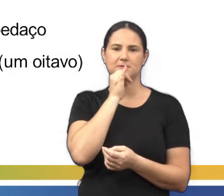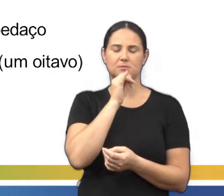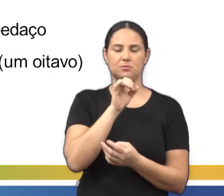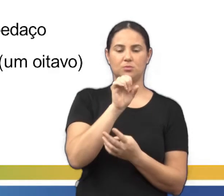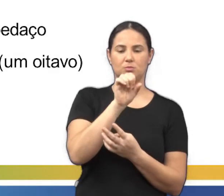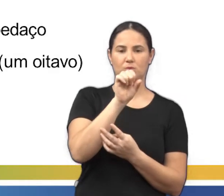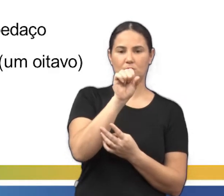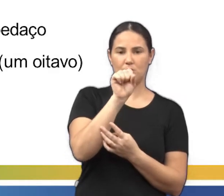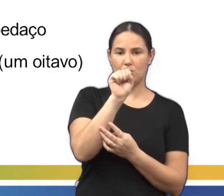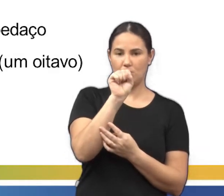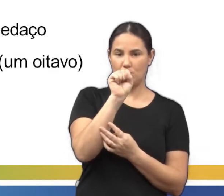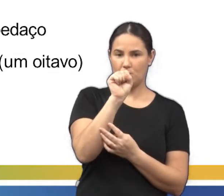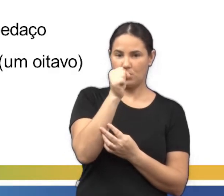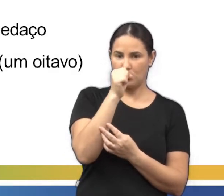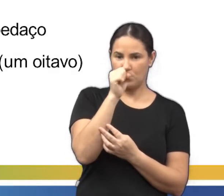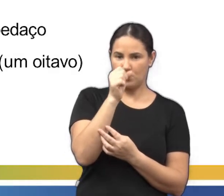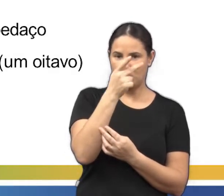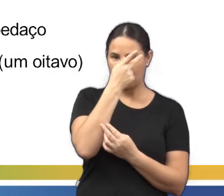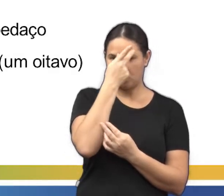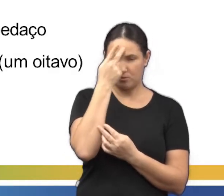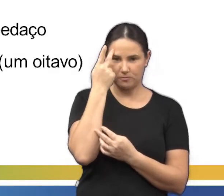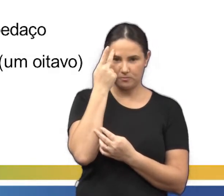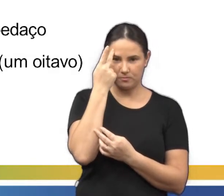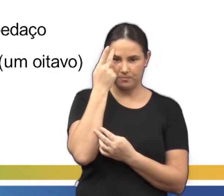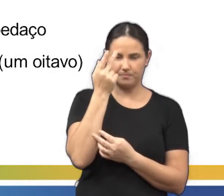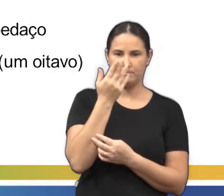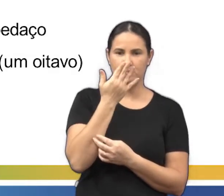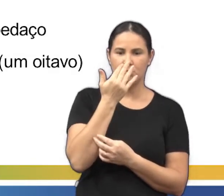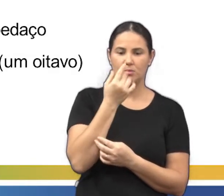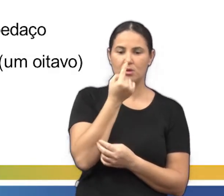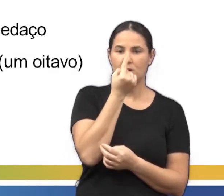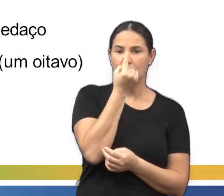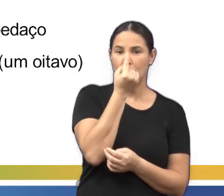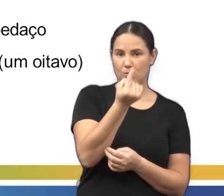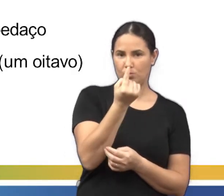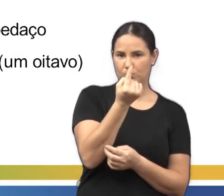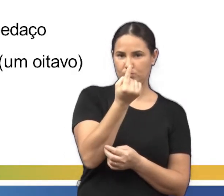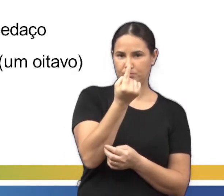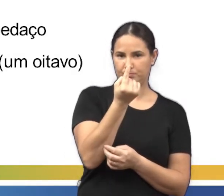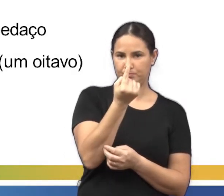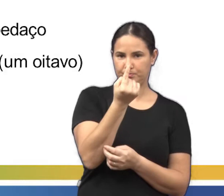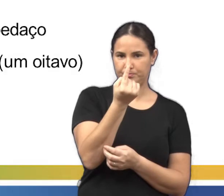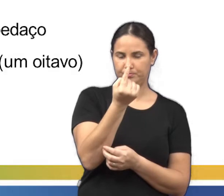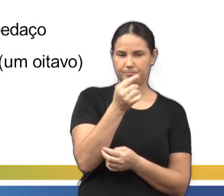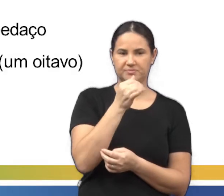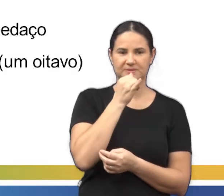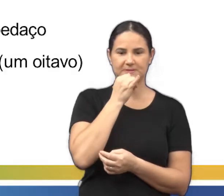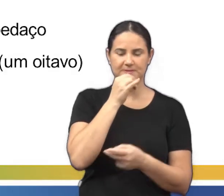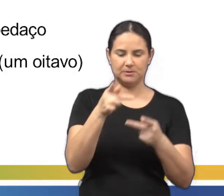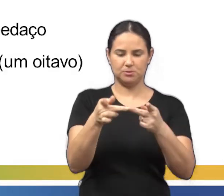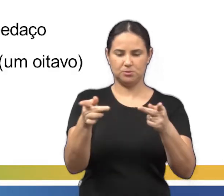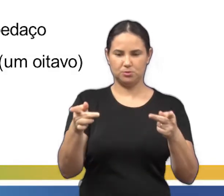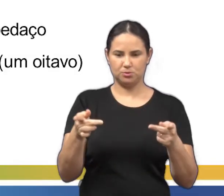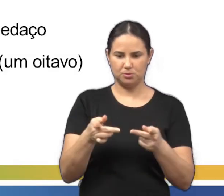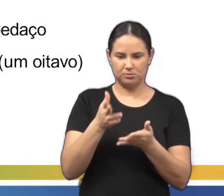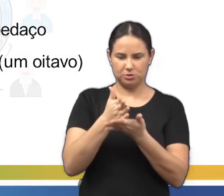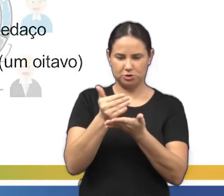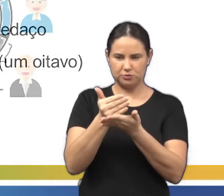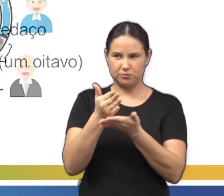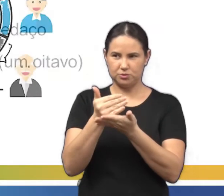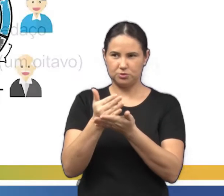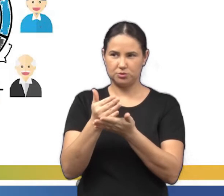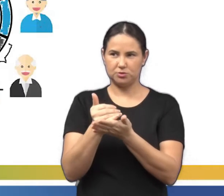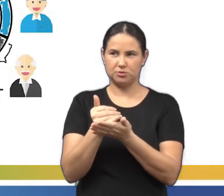pedaço cada uma. Dessa forma, cada pessoa comeu 1/8 da pizza. Olha a